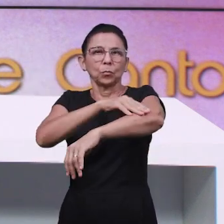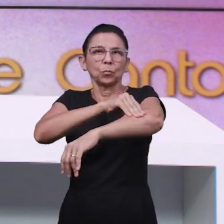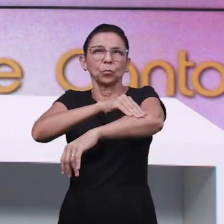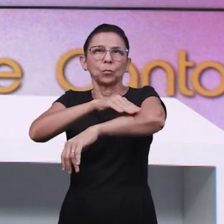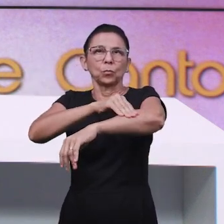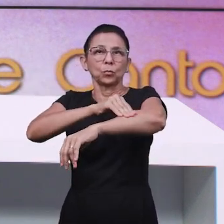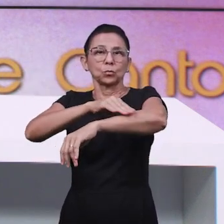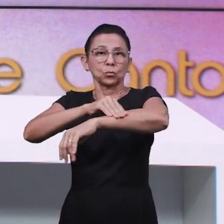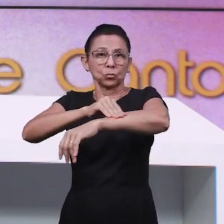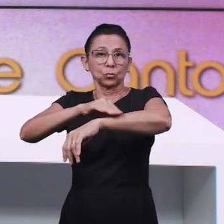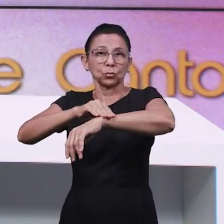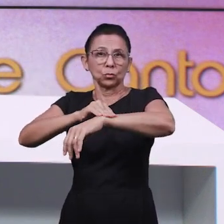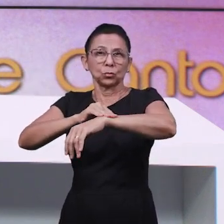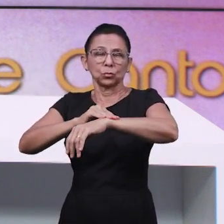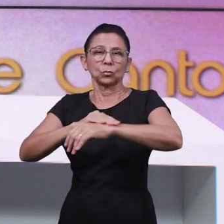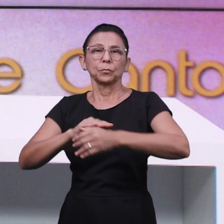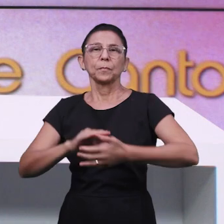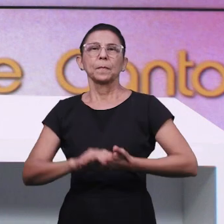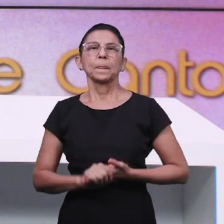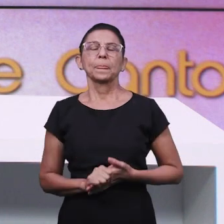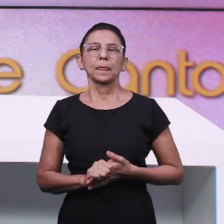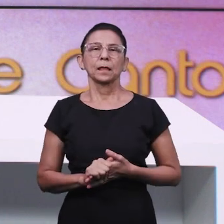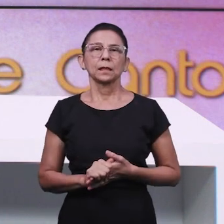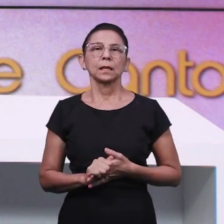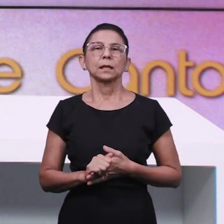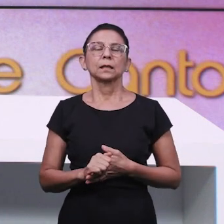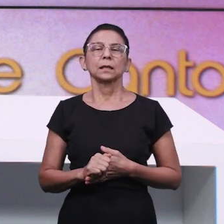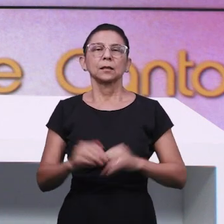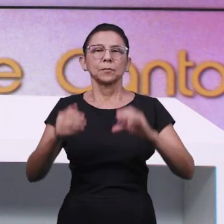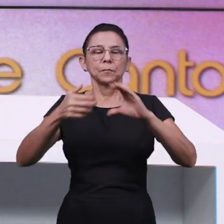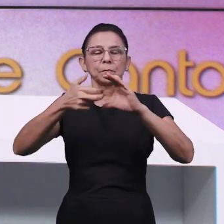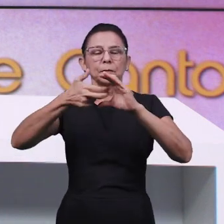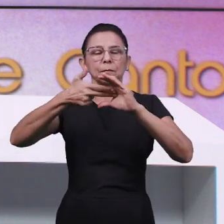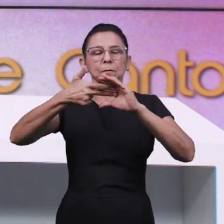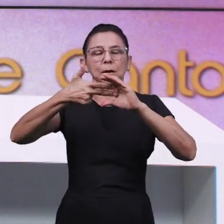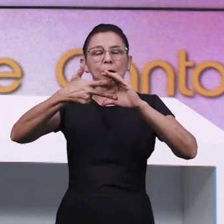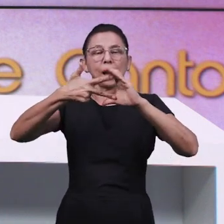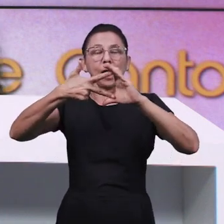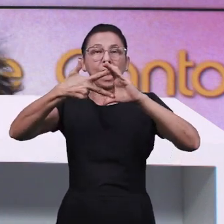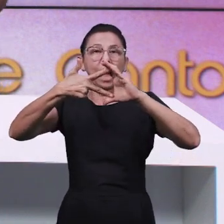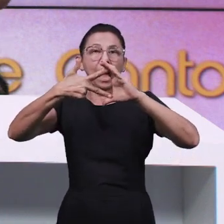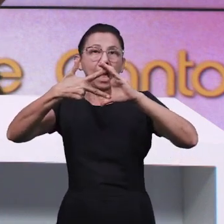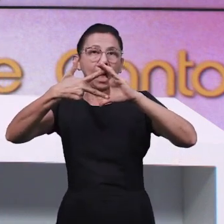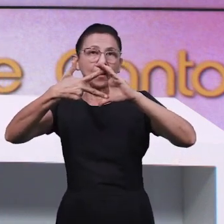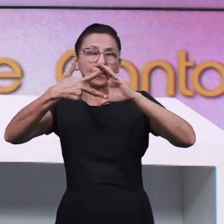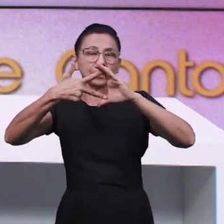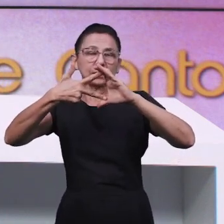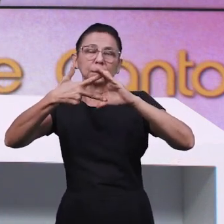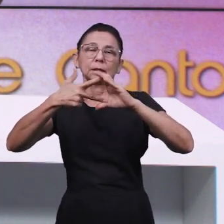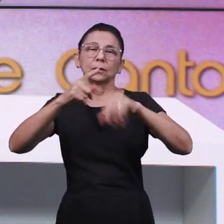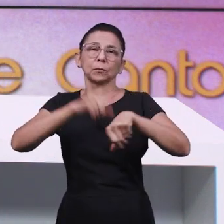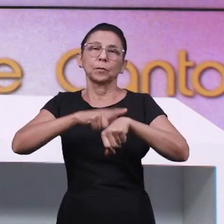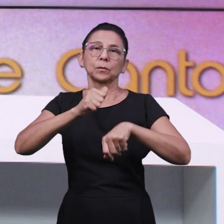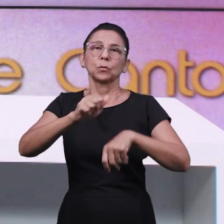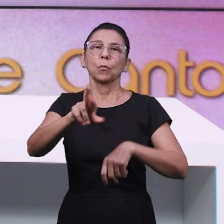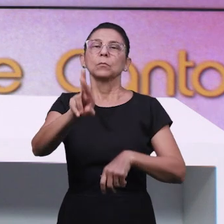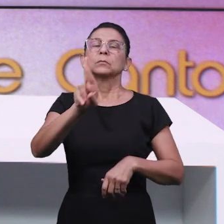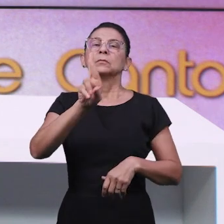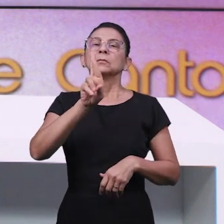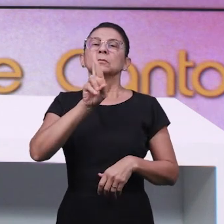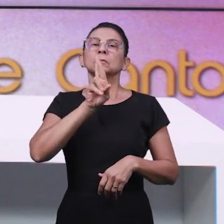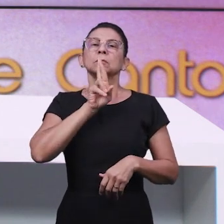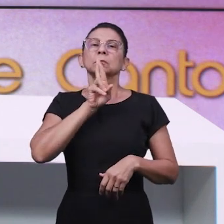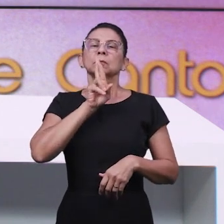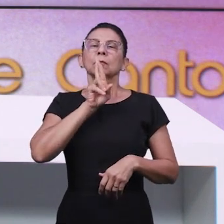e esse músculo ele vai abrir, afastar as pregas vocais. Então é o momento da inspiração.